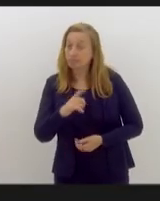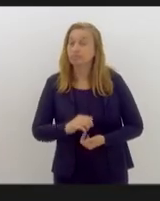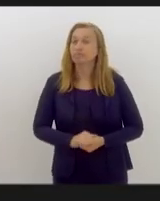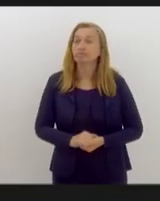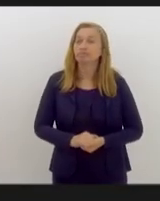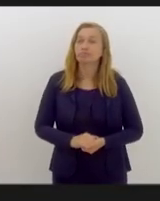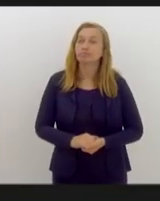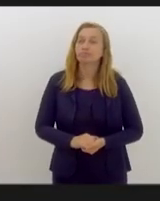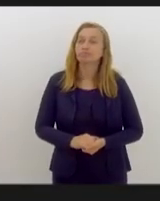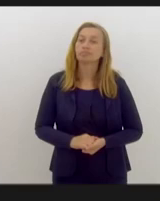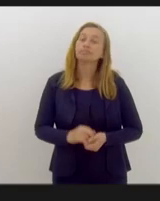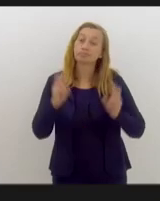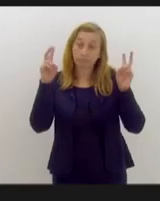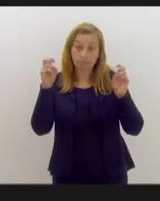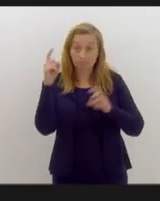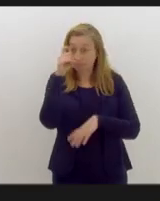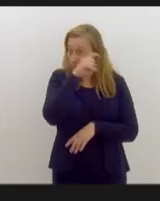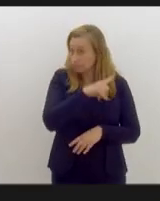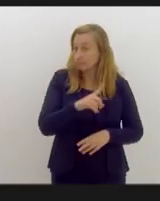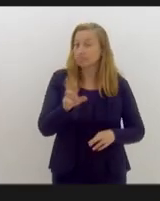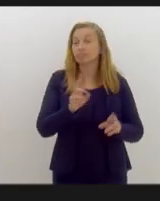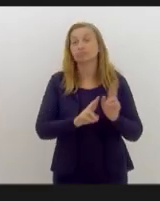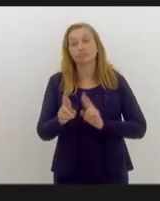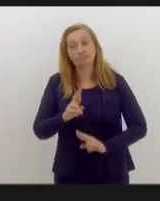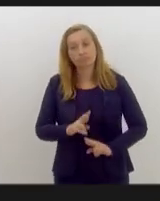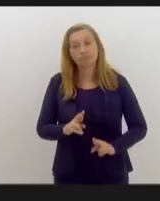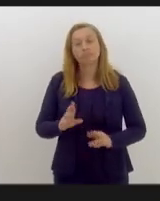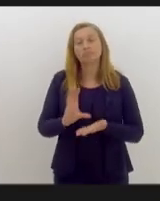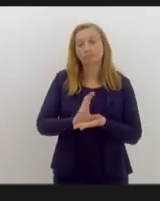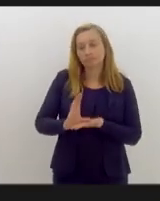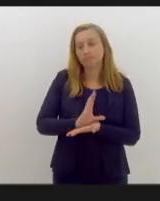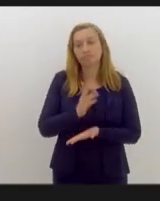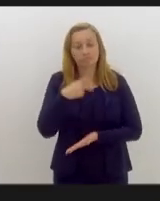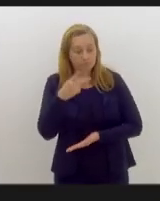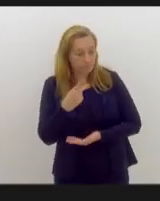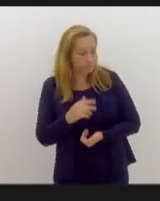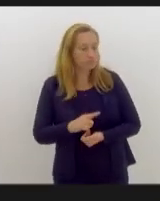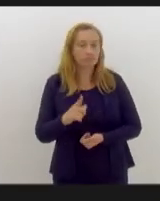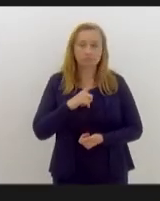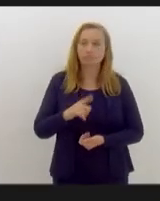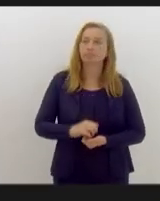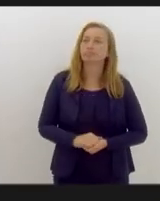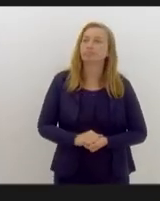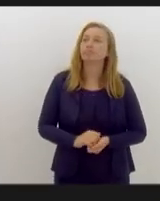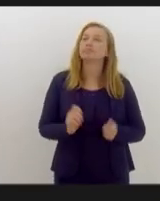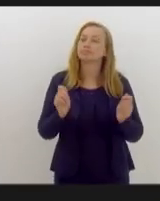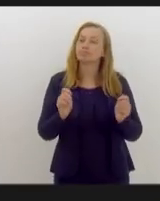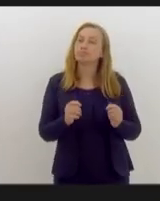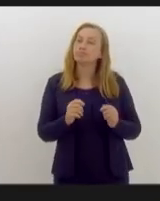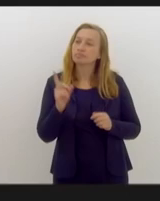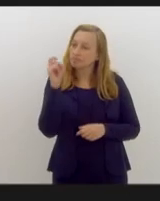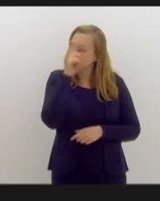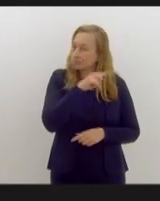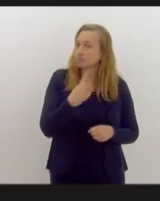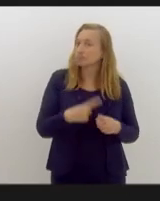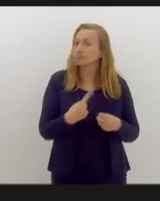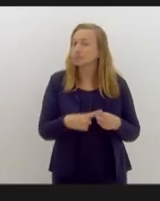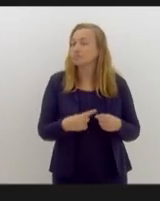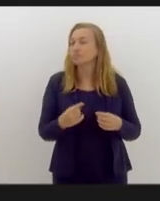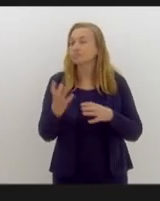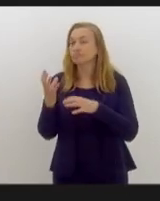nós temos uma situação muito complexa. E em relação ao Conselho, como eu falo, a gente tem ainda essa complexidade, porque o